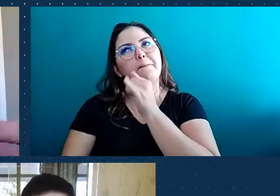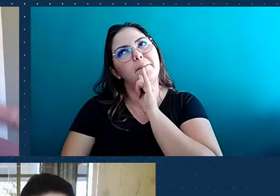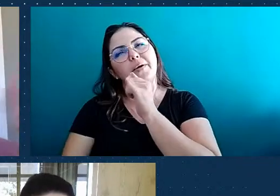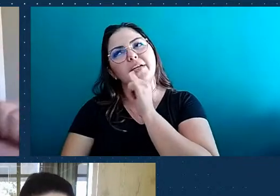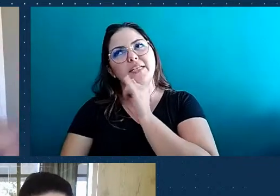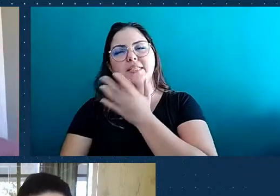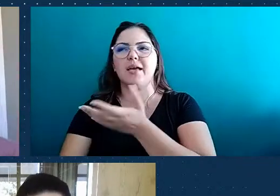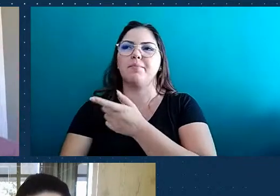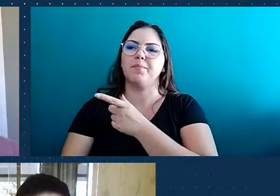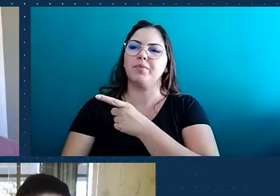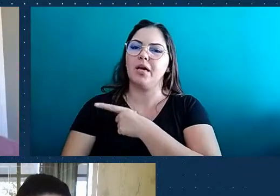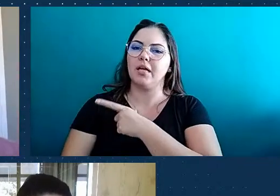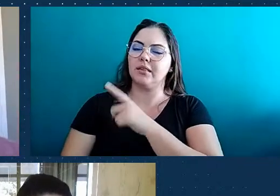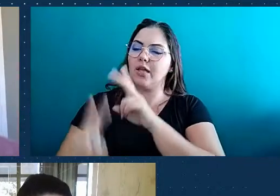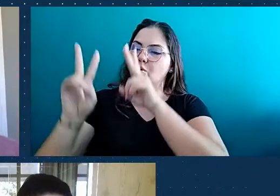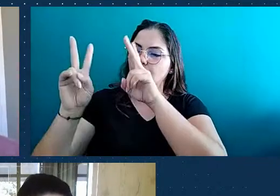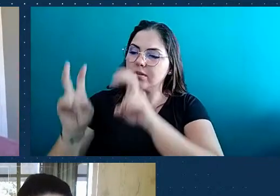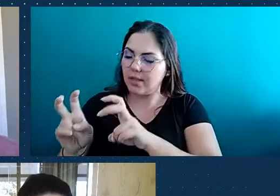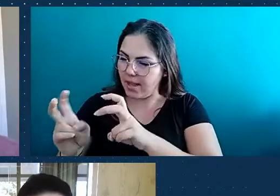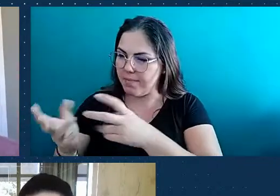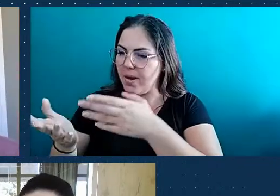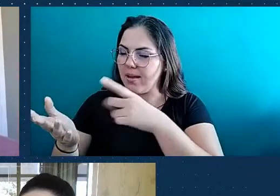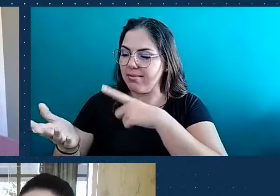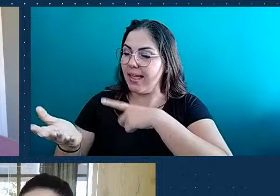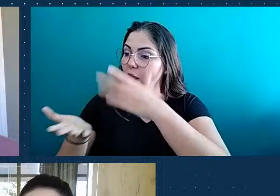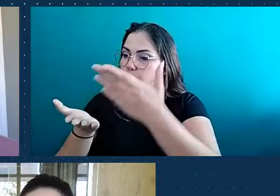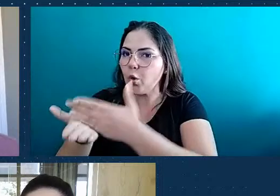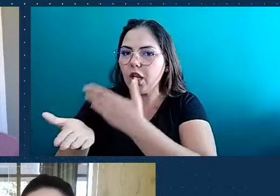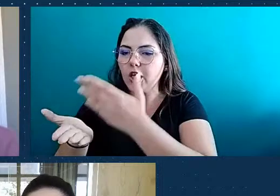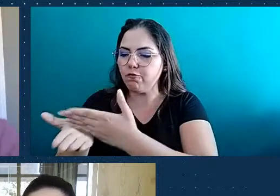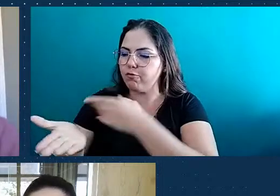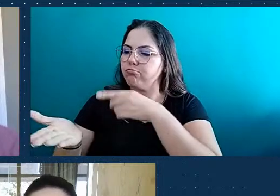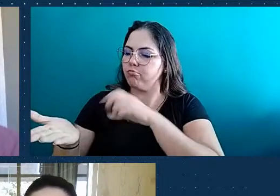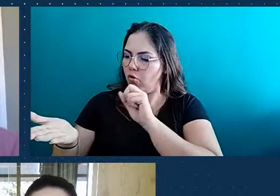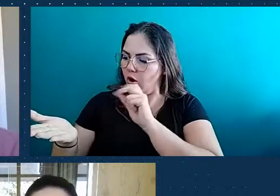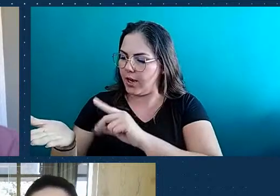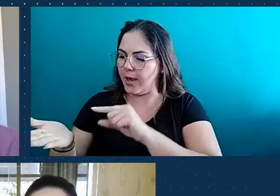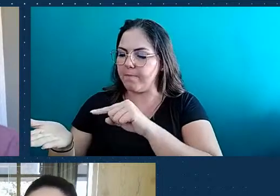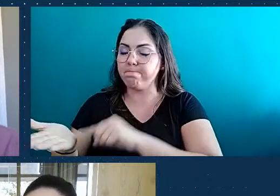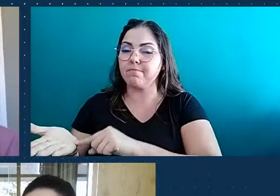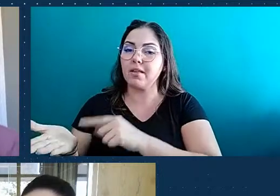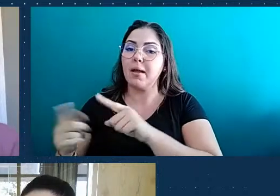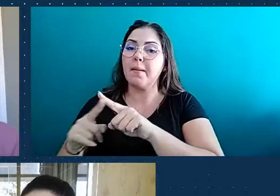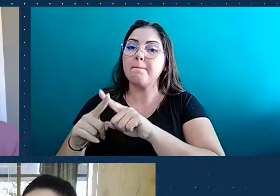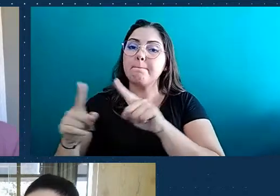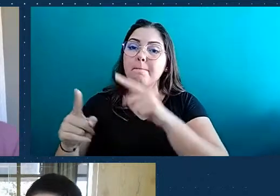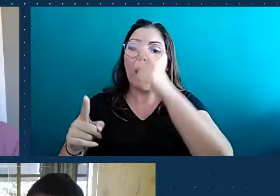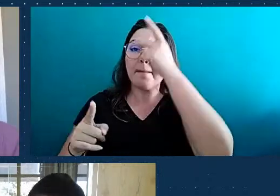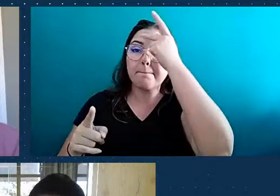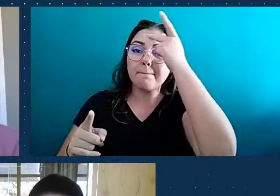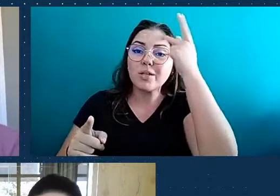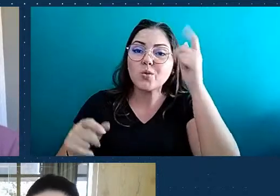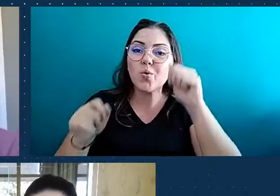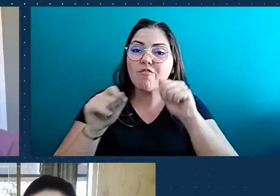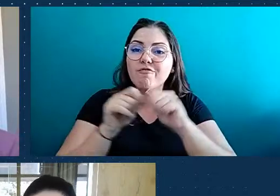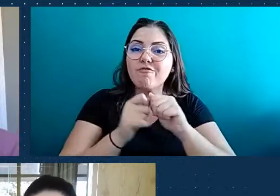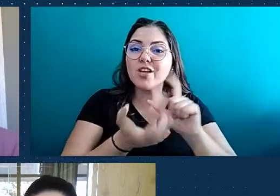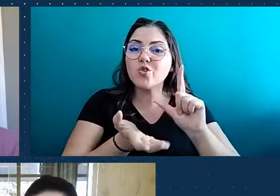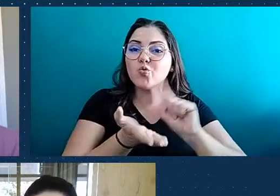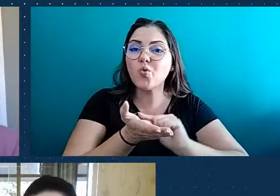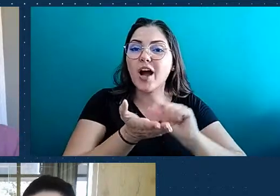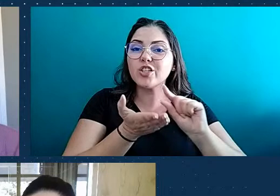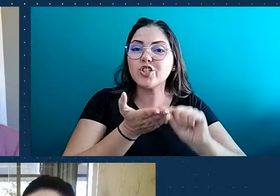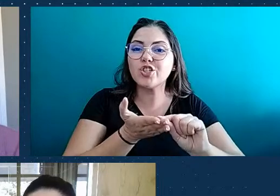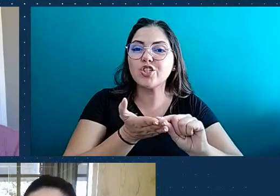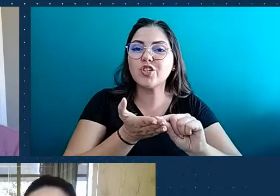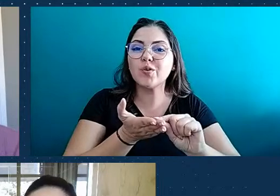num livro, mas alguém lançou um artigo recentemente que revisita esse tema e dá uma atualizada bem legal. Então, veja aí, ó.